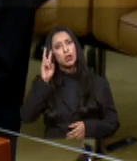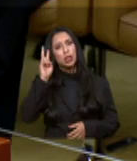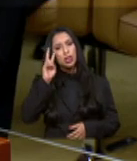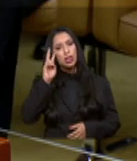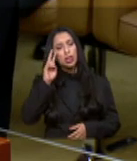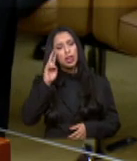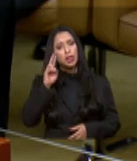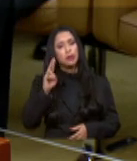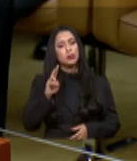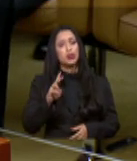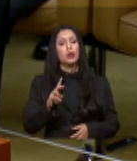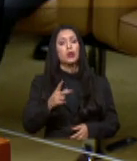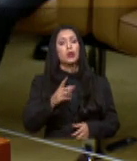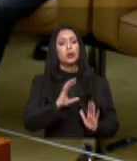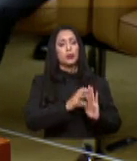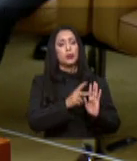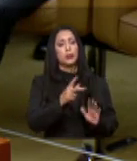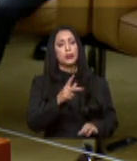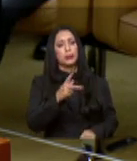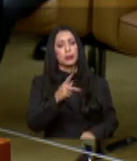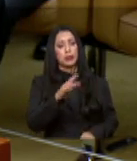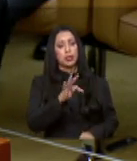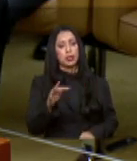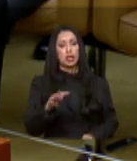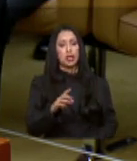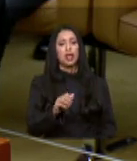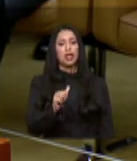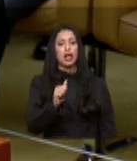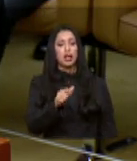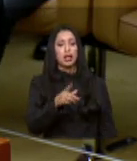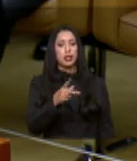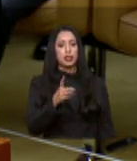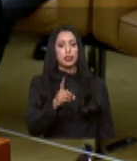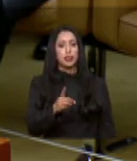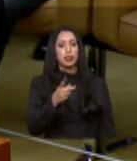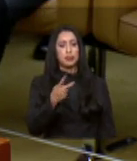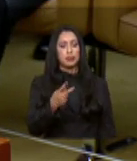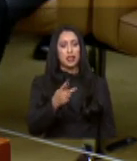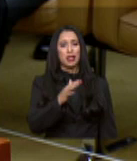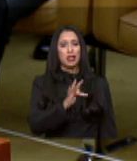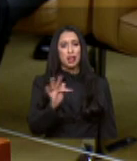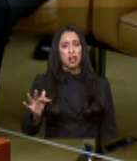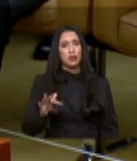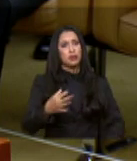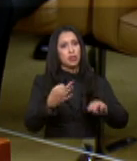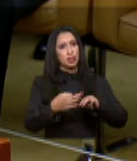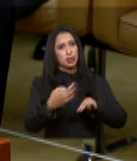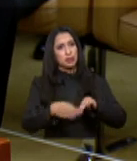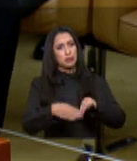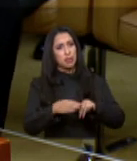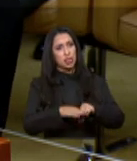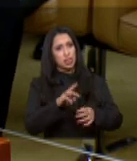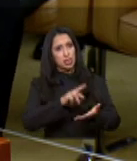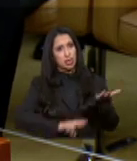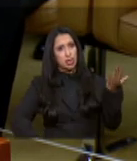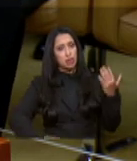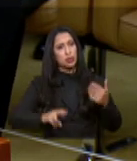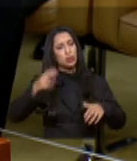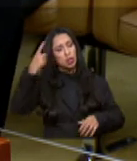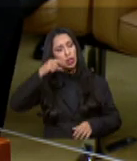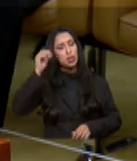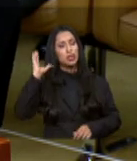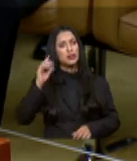também de autoria do Partido dos Trabalhadores, a DPF 747, de relatoria da ministra Rosa Weber. Naquela ocasião,